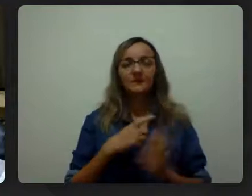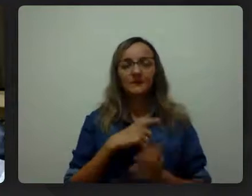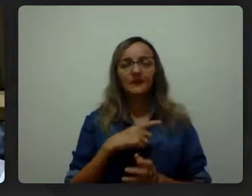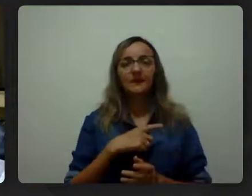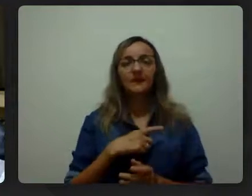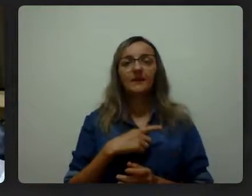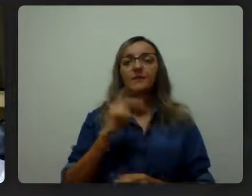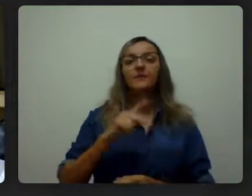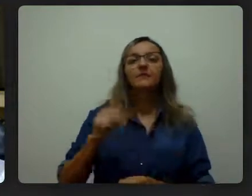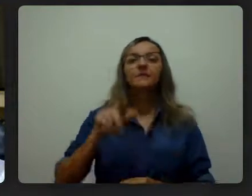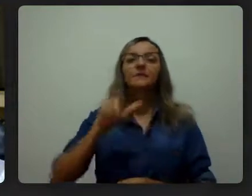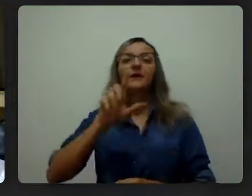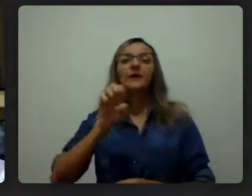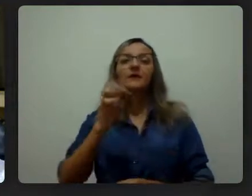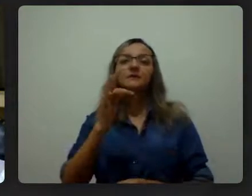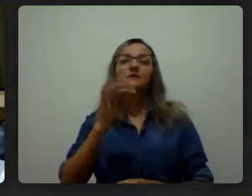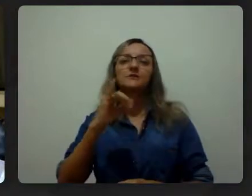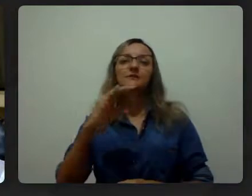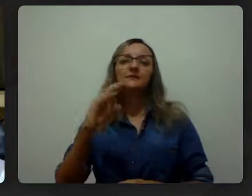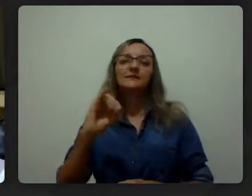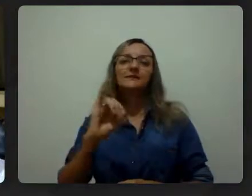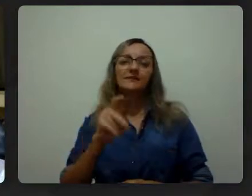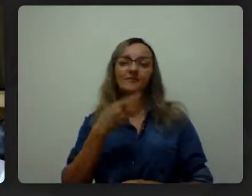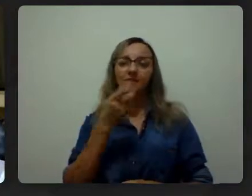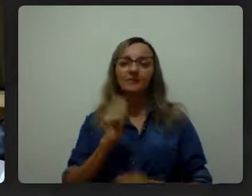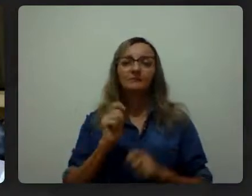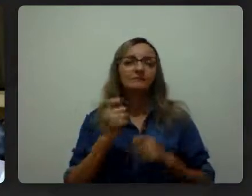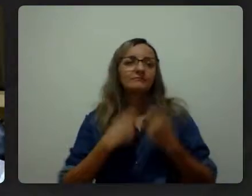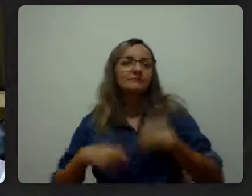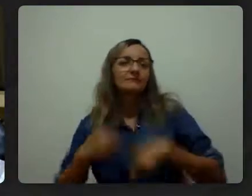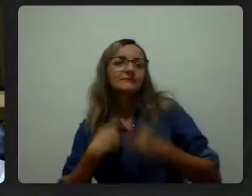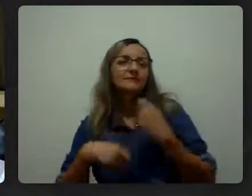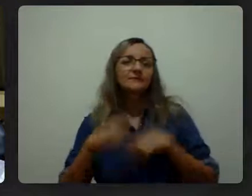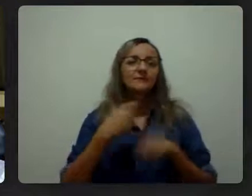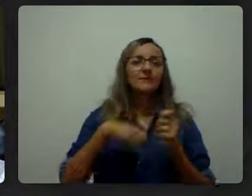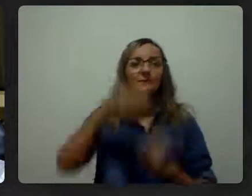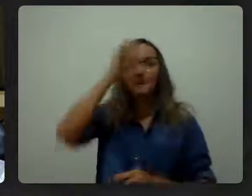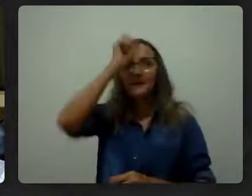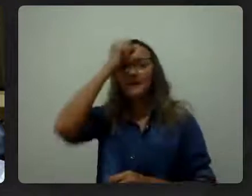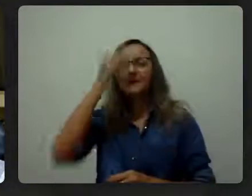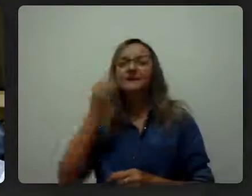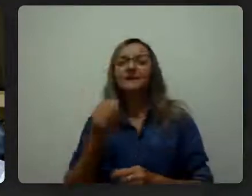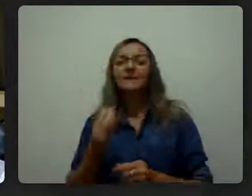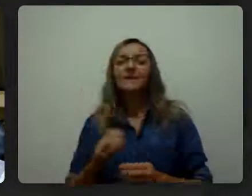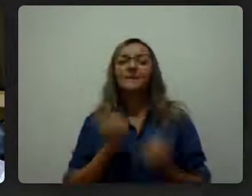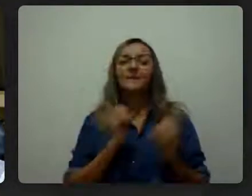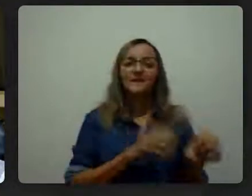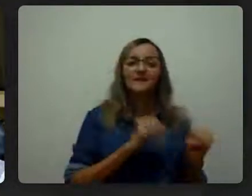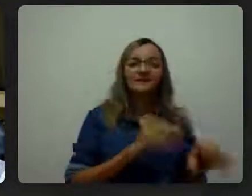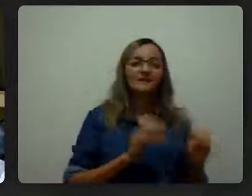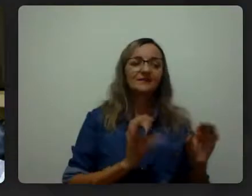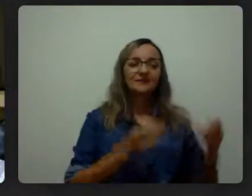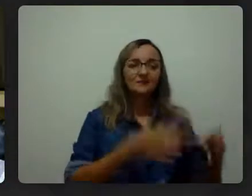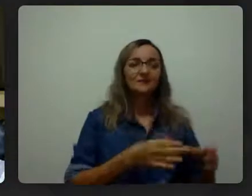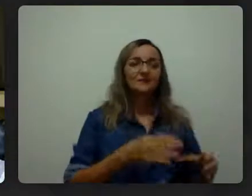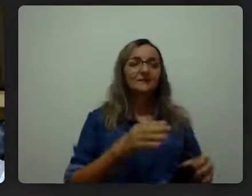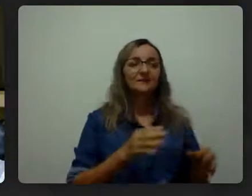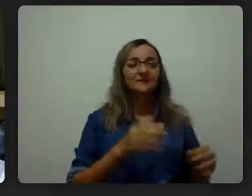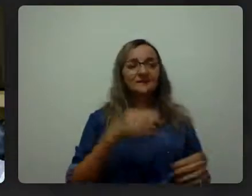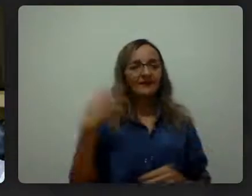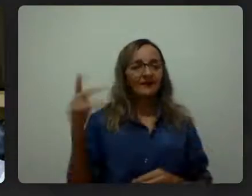aí, né? O Eritan, que já está fazendo chocolate. Então, tem muitos alunos aqui interagindo com a gente. Forte abraço, gente. E